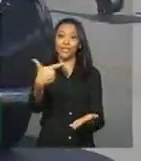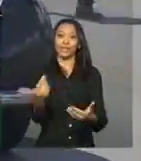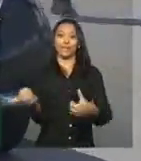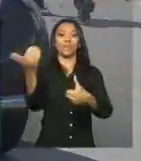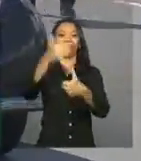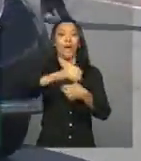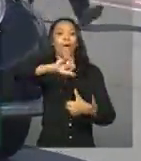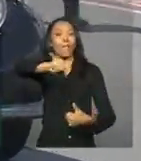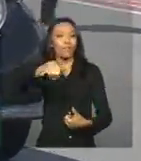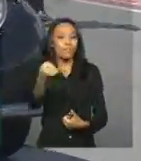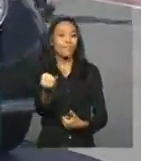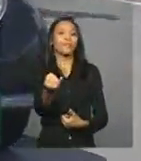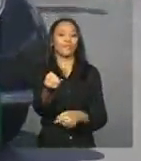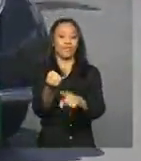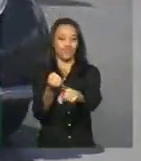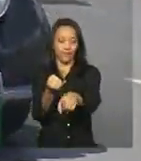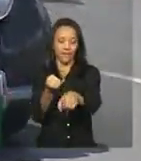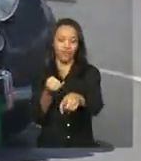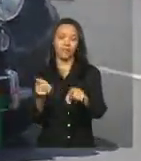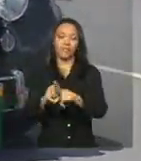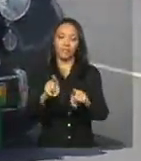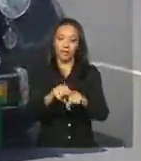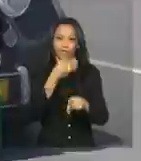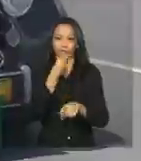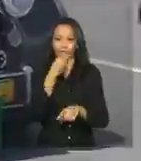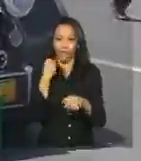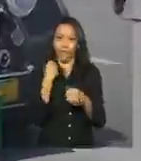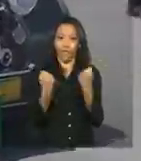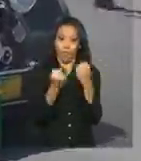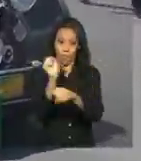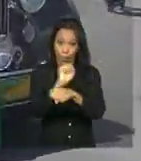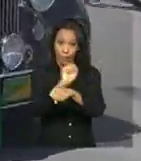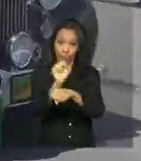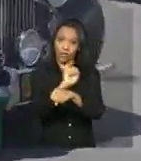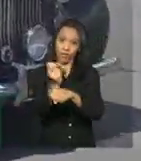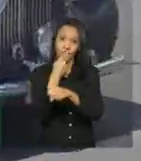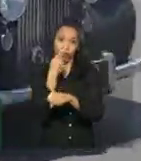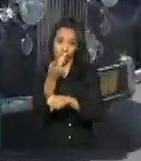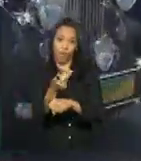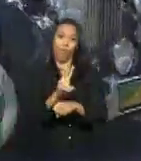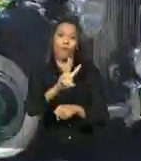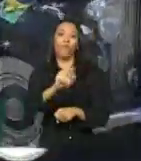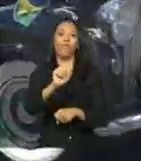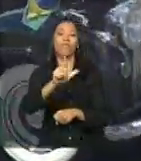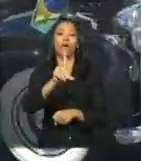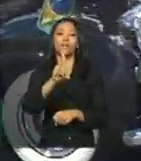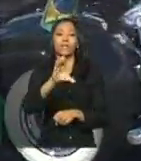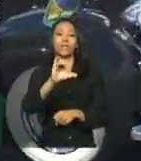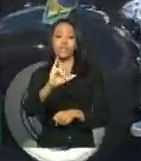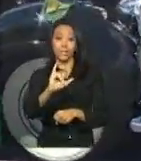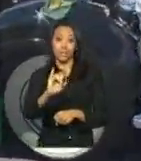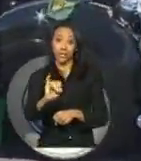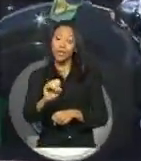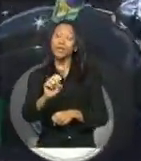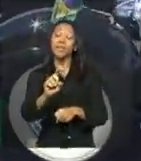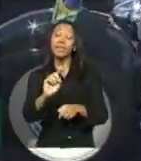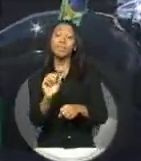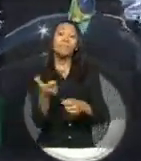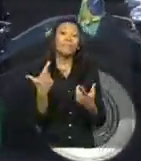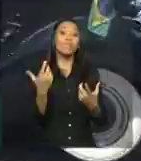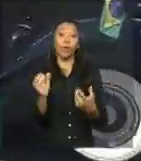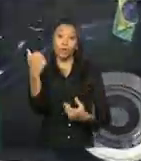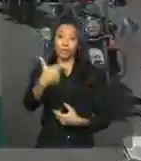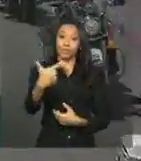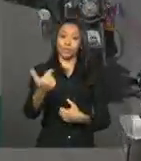segunda oportunidade, o Valdeci da Silva, motorista, disse que vai fazer um grande desfile de posse para o segundo